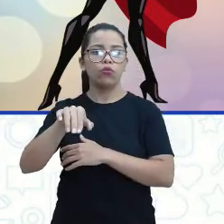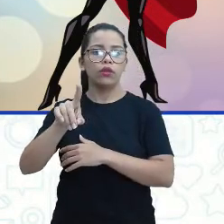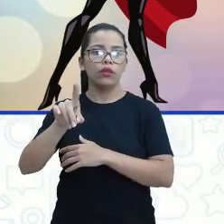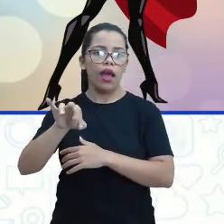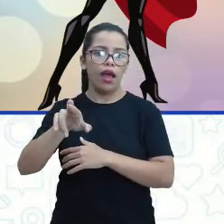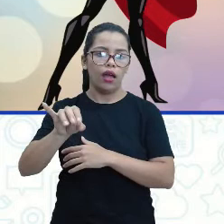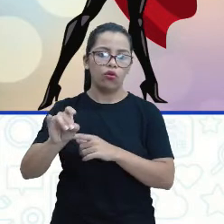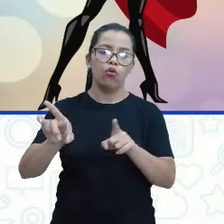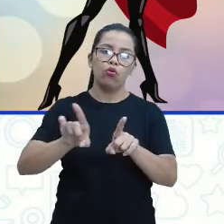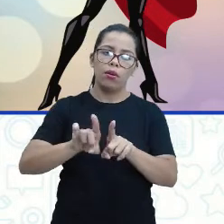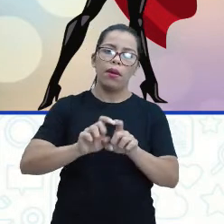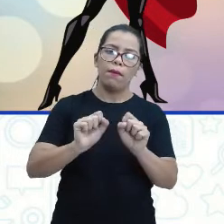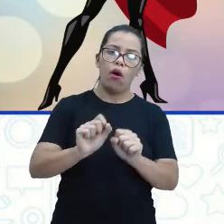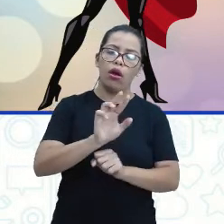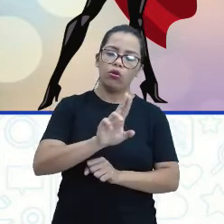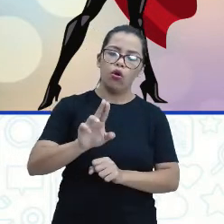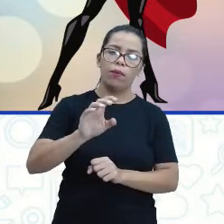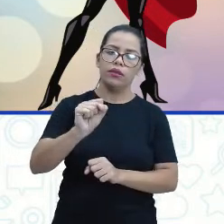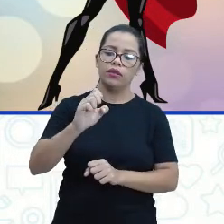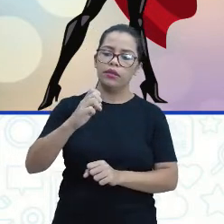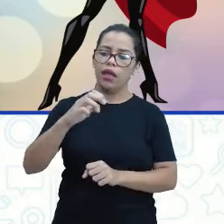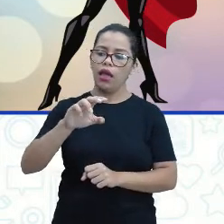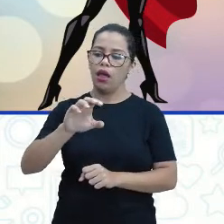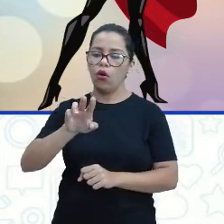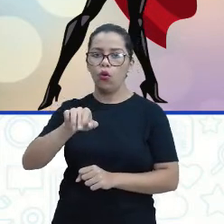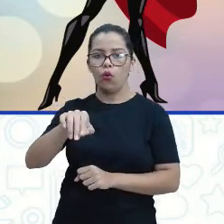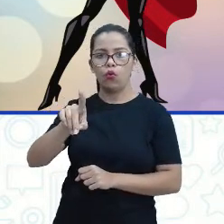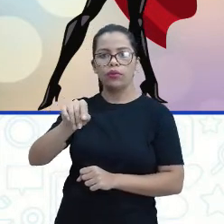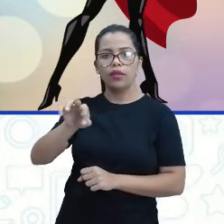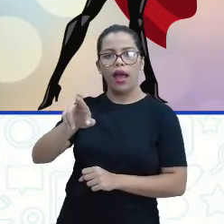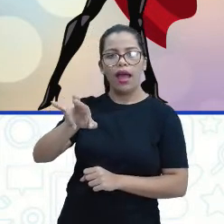coadjuvantes. Então, quando a gente trata de personagem,